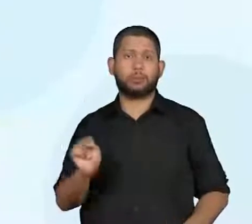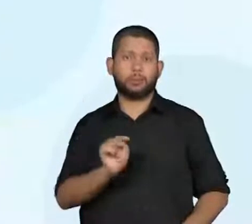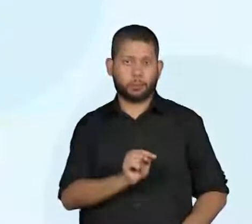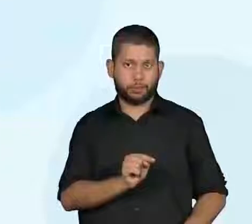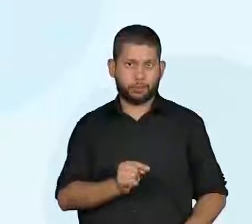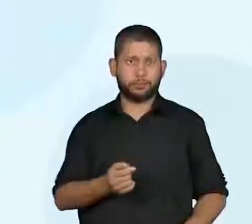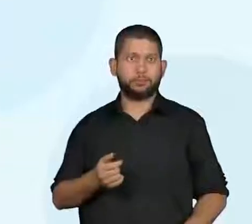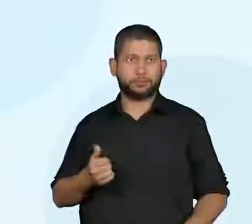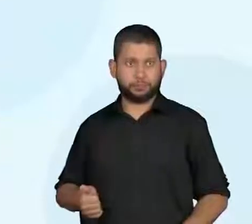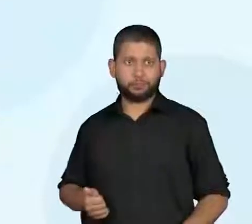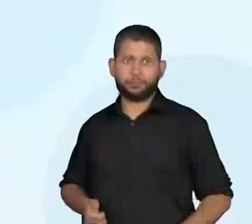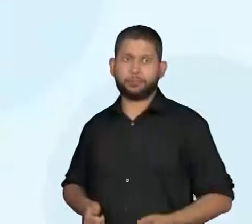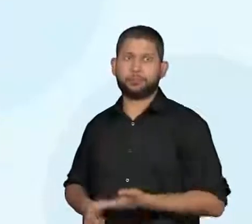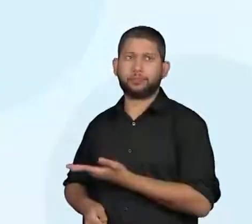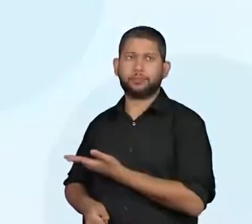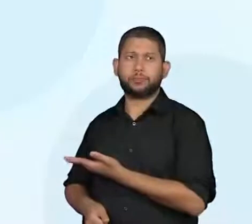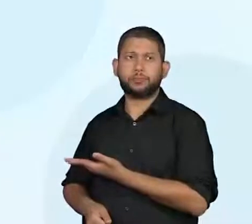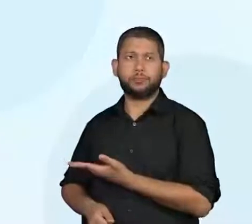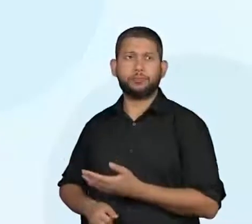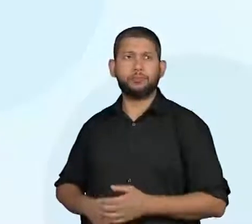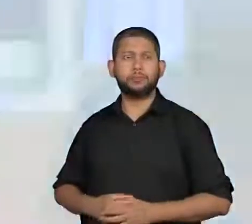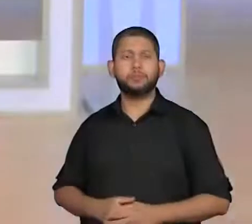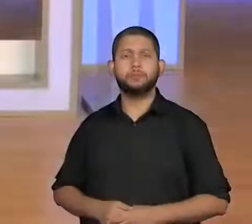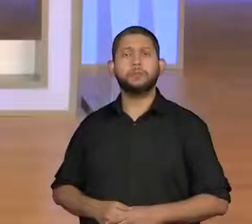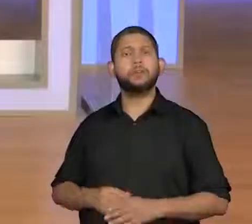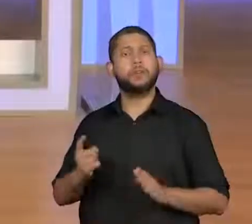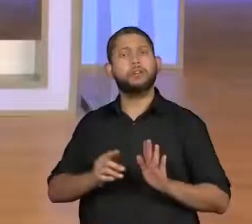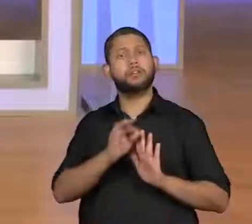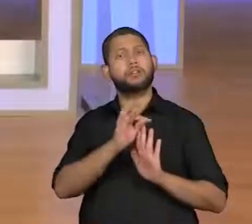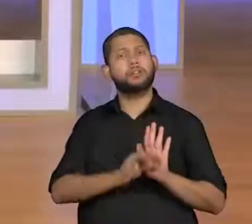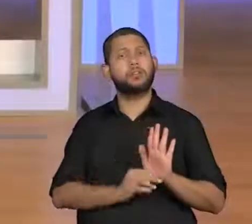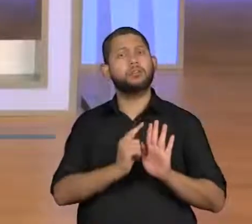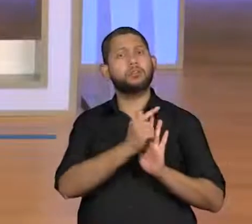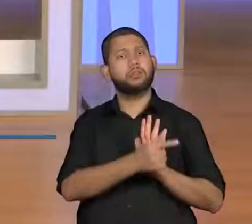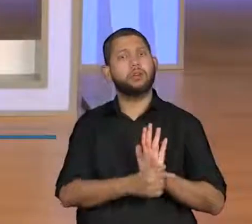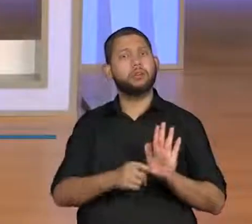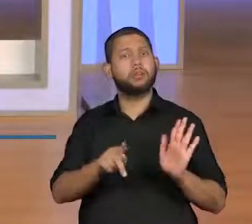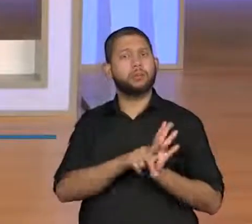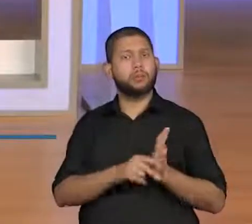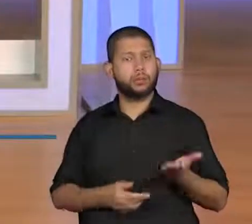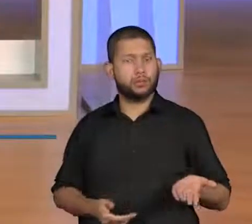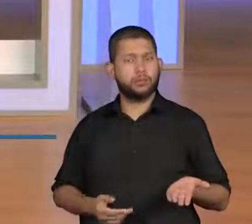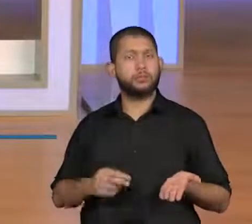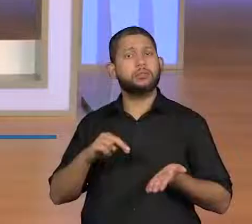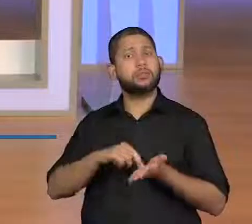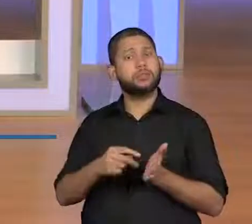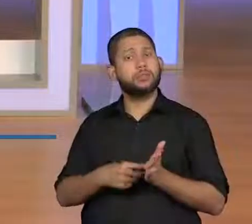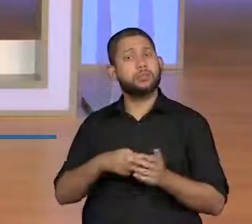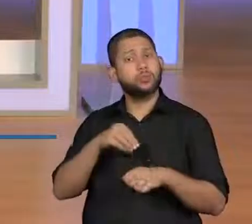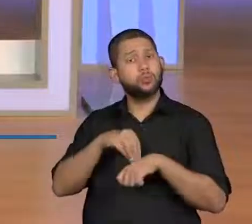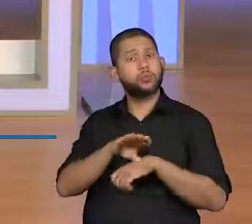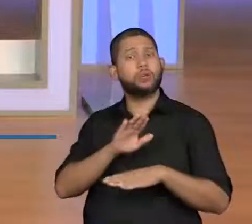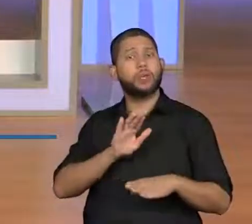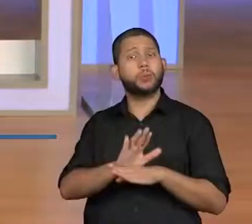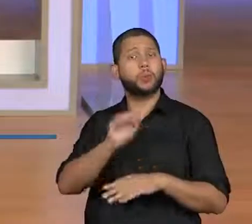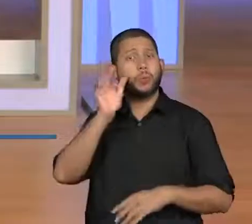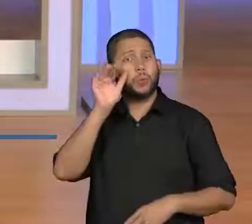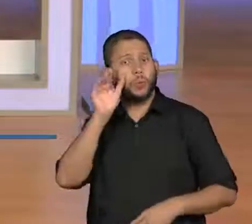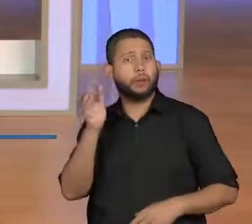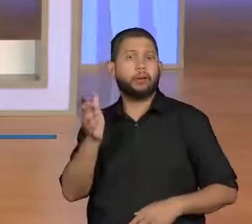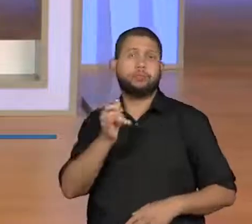as duas formas de escrever esse gênero textual, tá? A questão da curiosidade, que pode ser